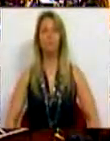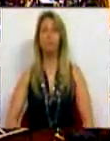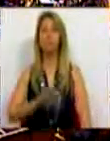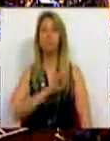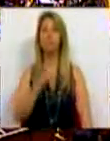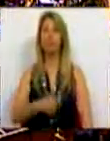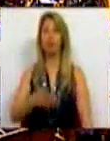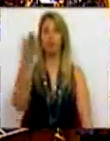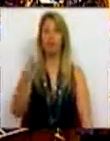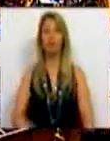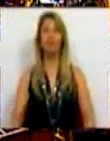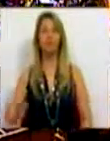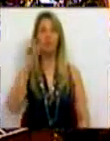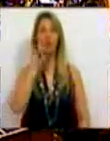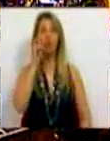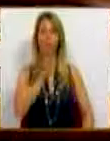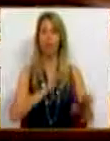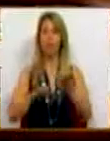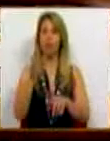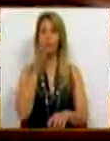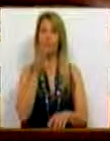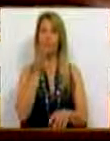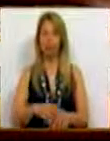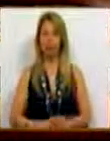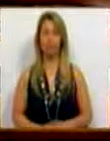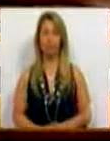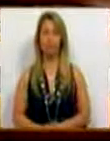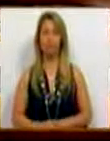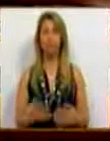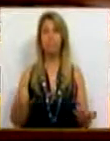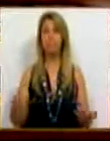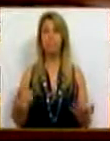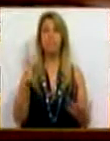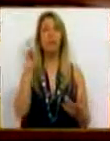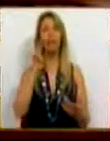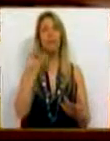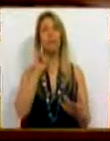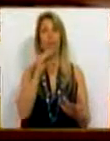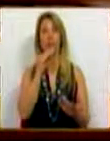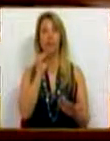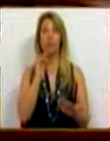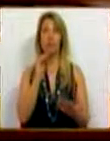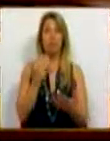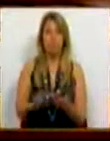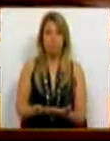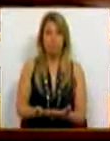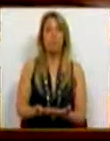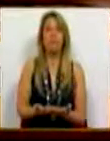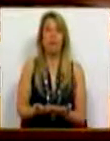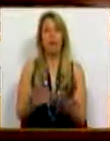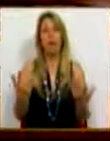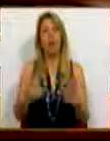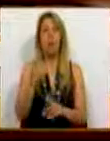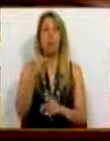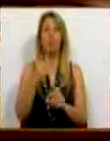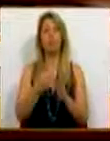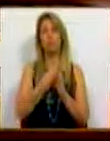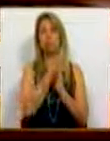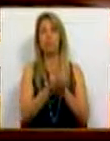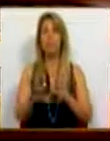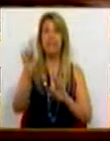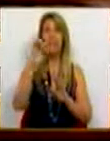Sr. Presidente, senhoras e senhores deputados, valorizar o território é um dos 6 pilares do Programa Nacional